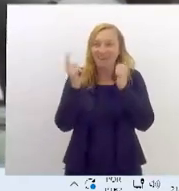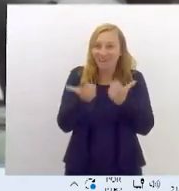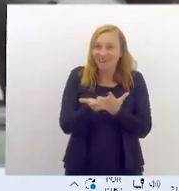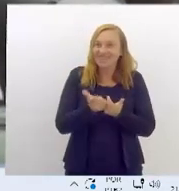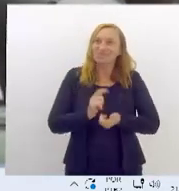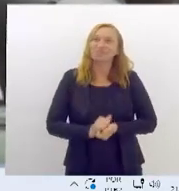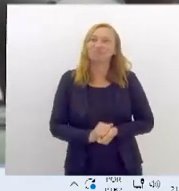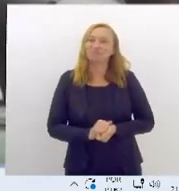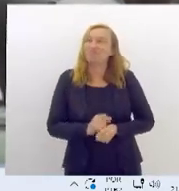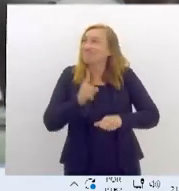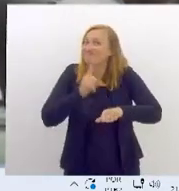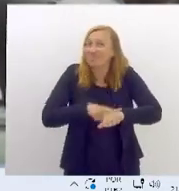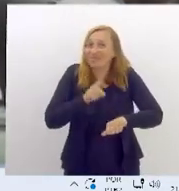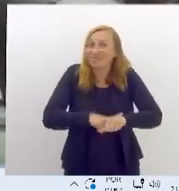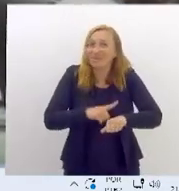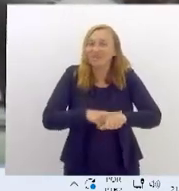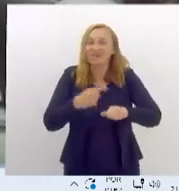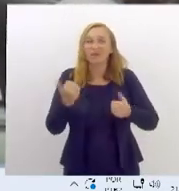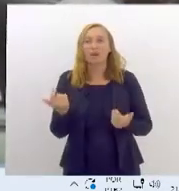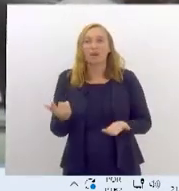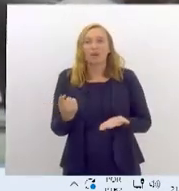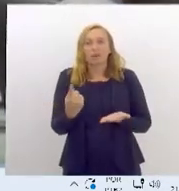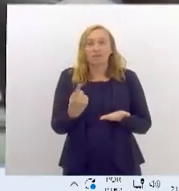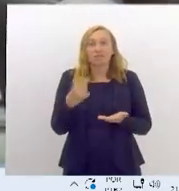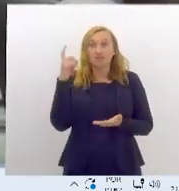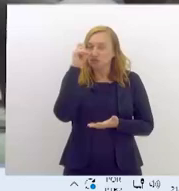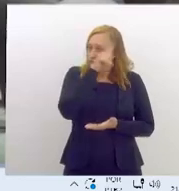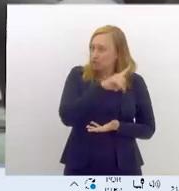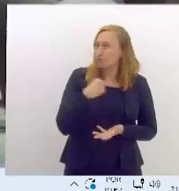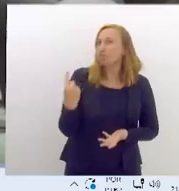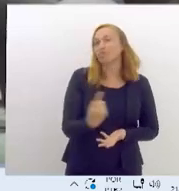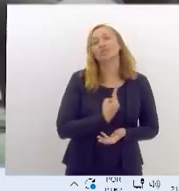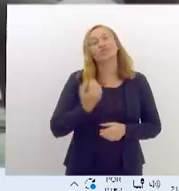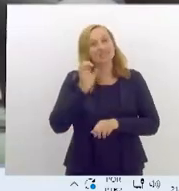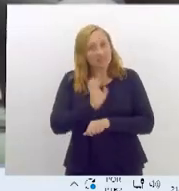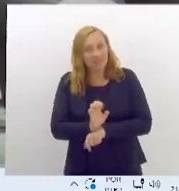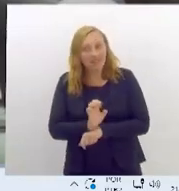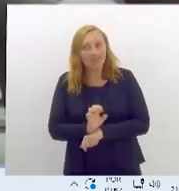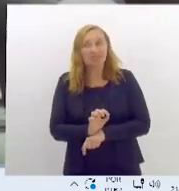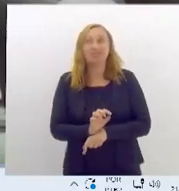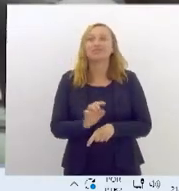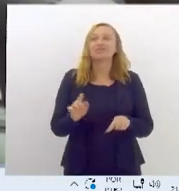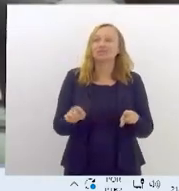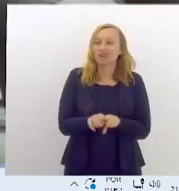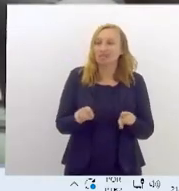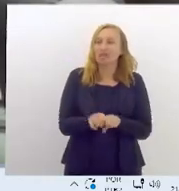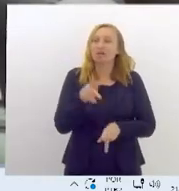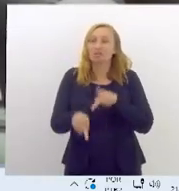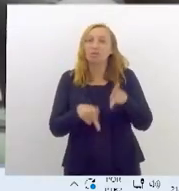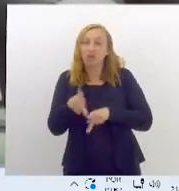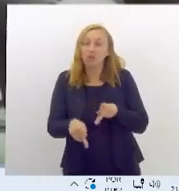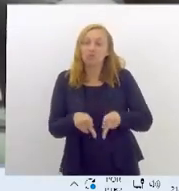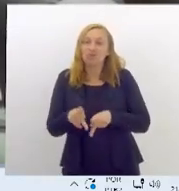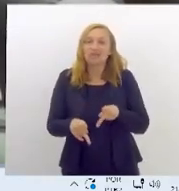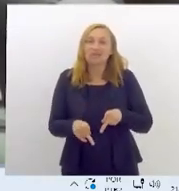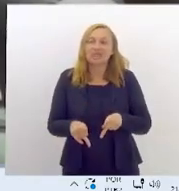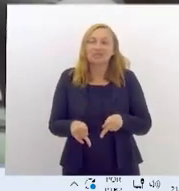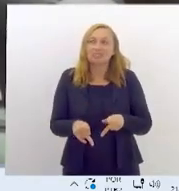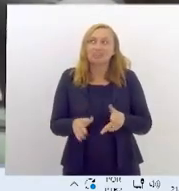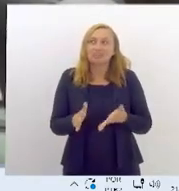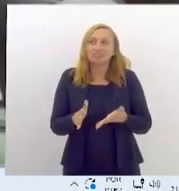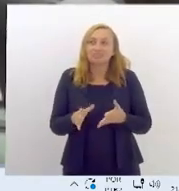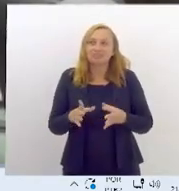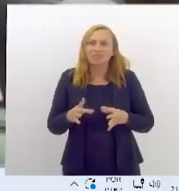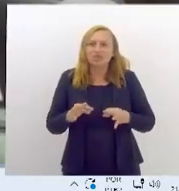Legislativa foi no momento particularmente difícil para o nosso estado e pago o povo Fluminense e apesar